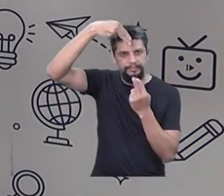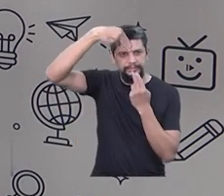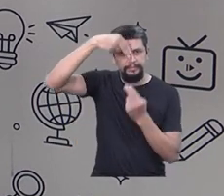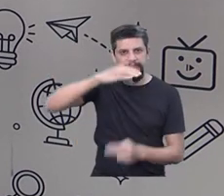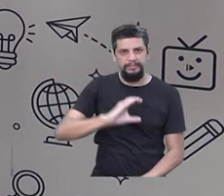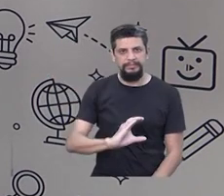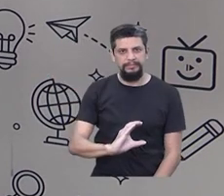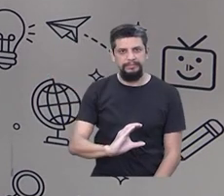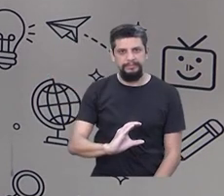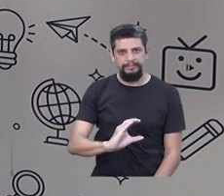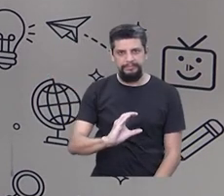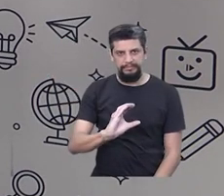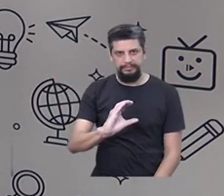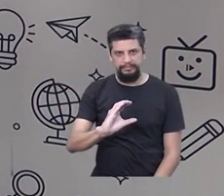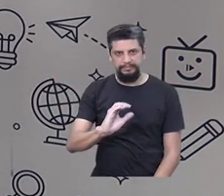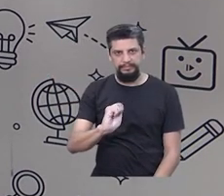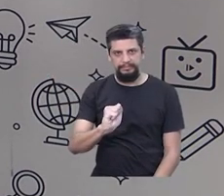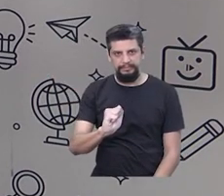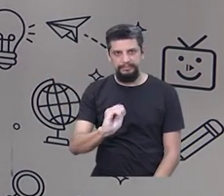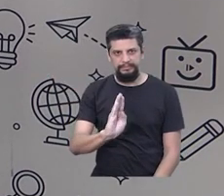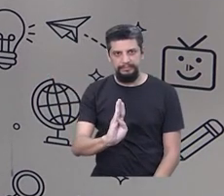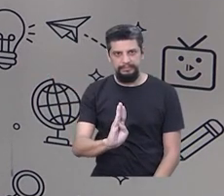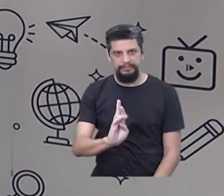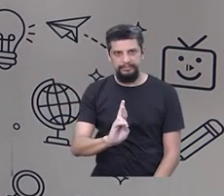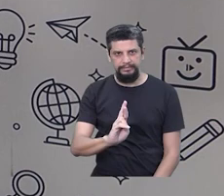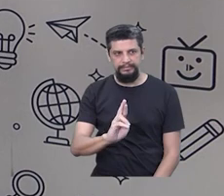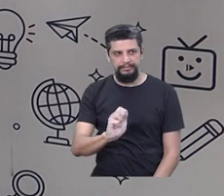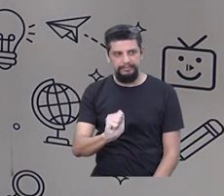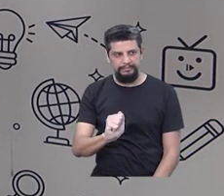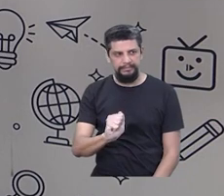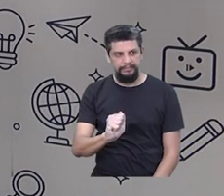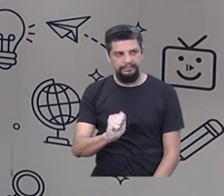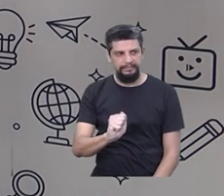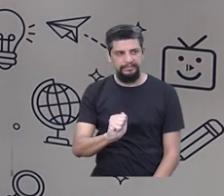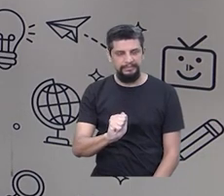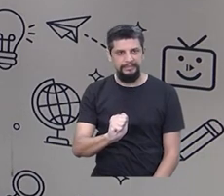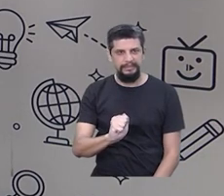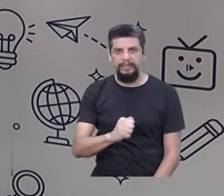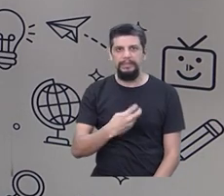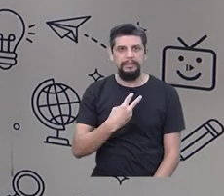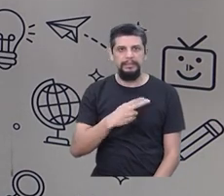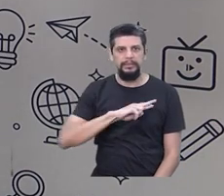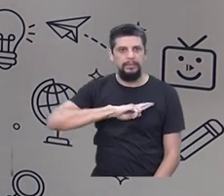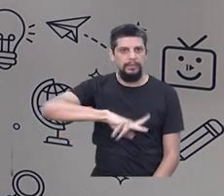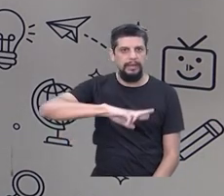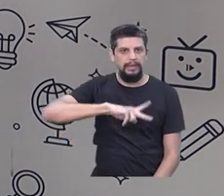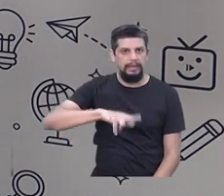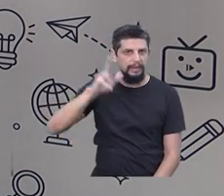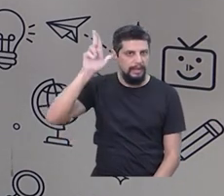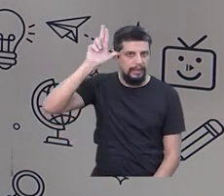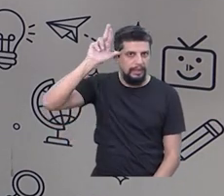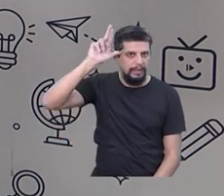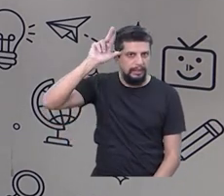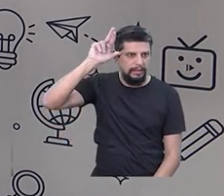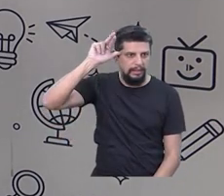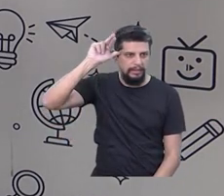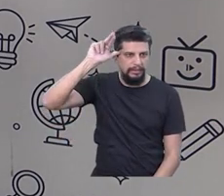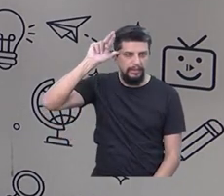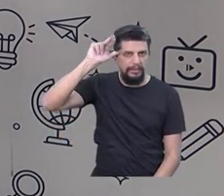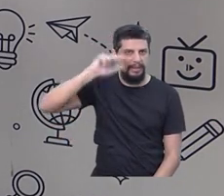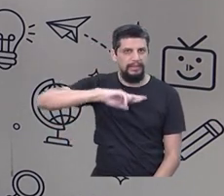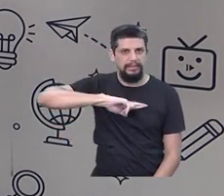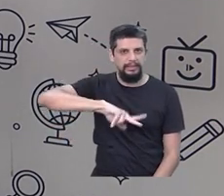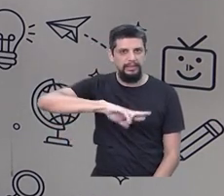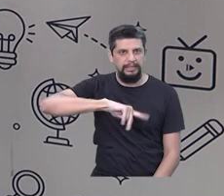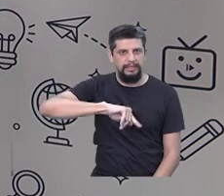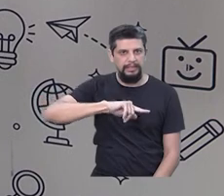Isso mesmo, a cabra. Não poderia ser o cavalo, porque a cavalo tem uma quantia